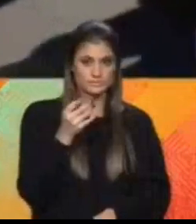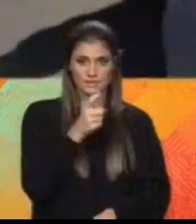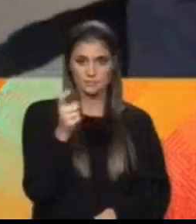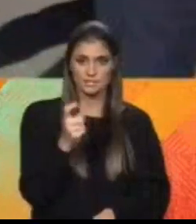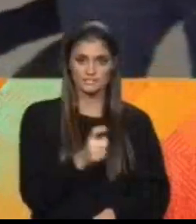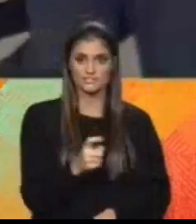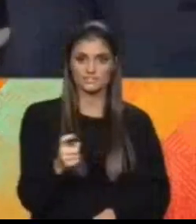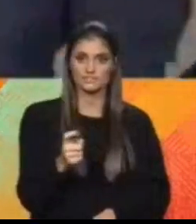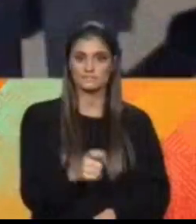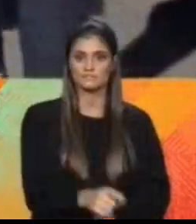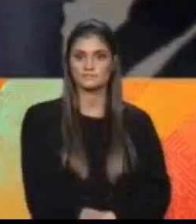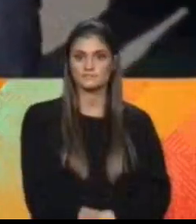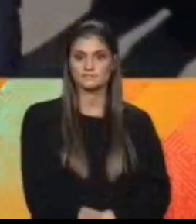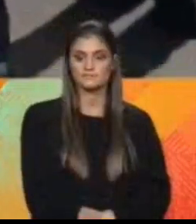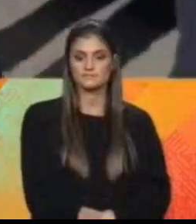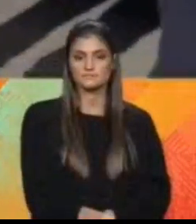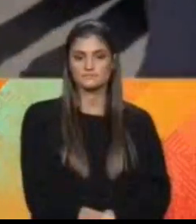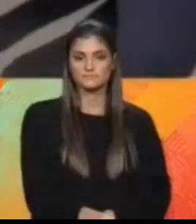paz.